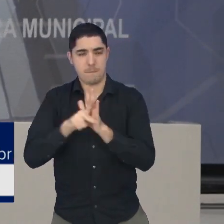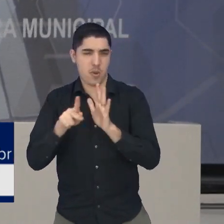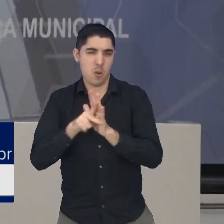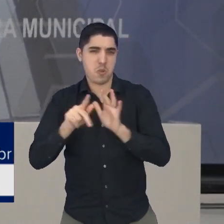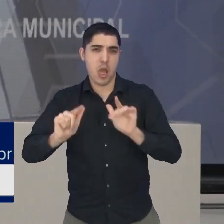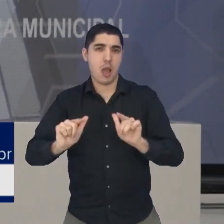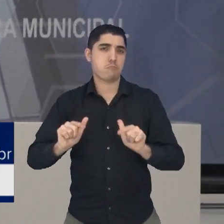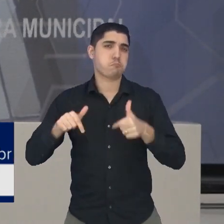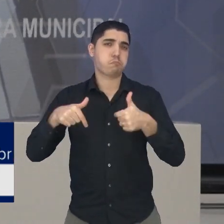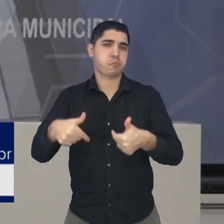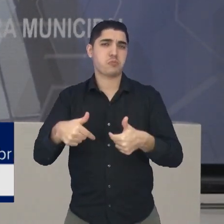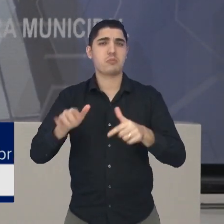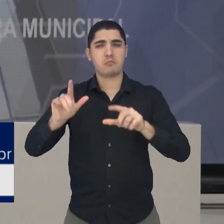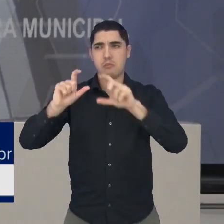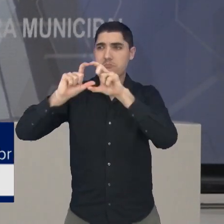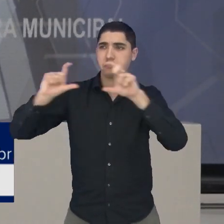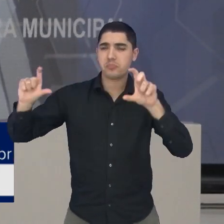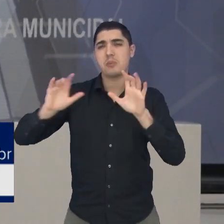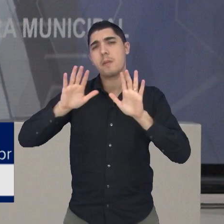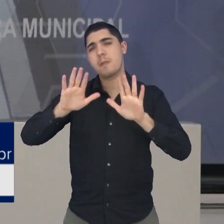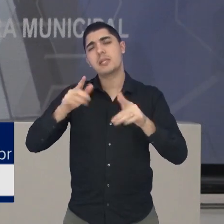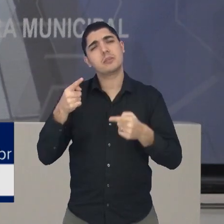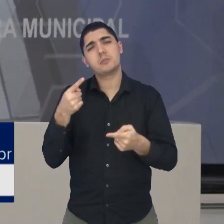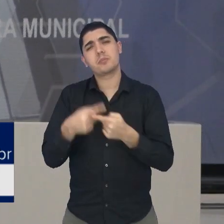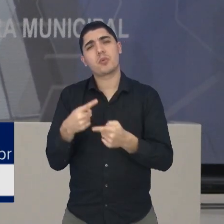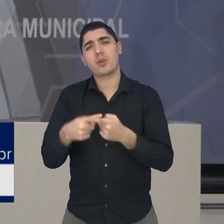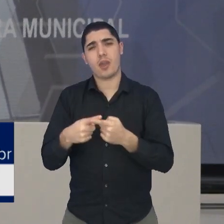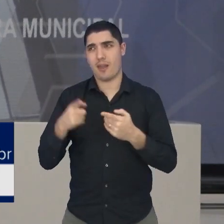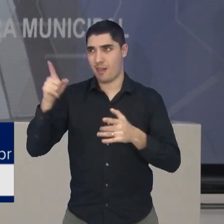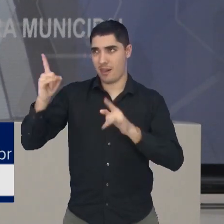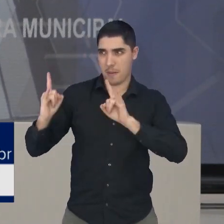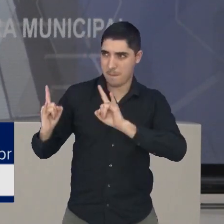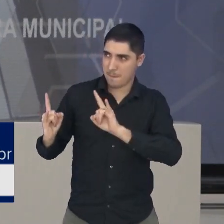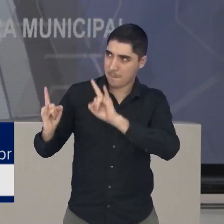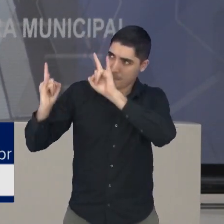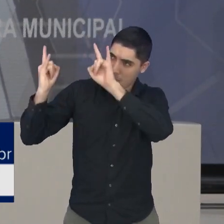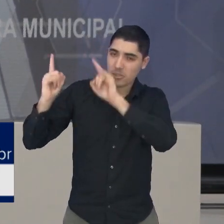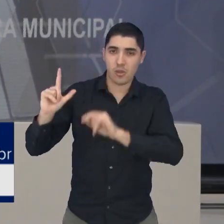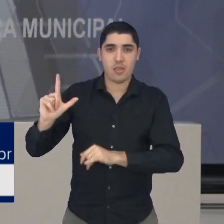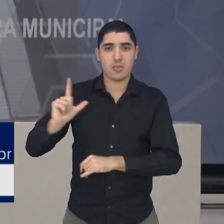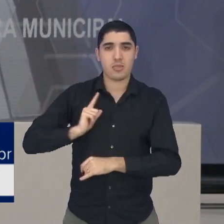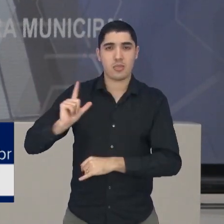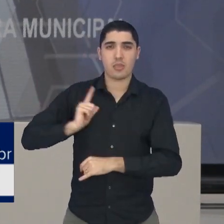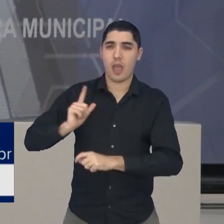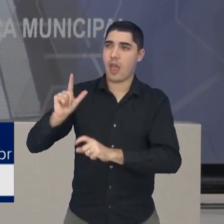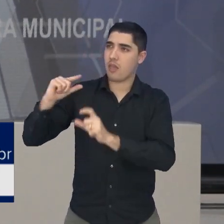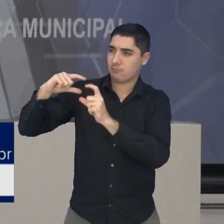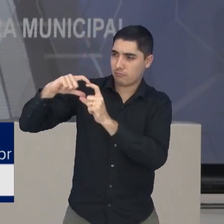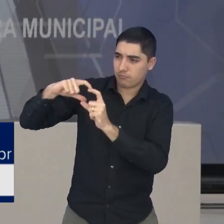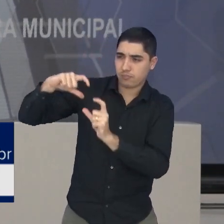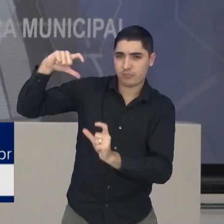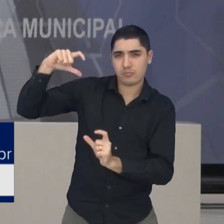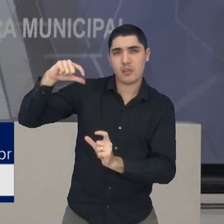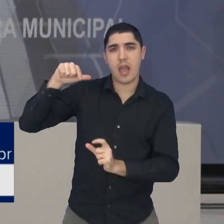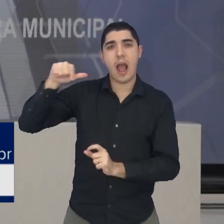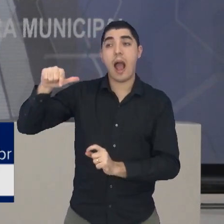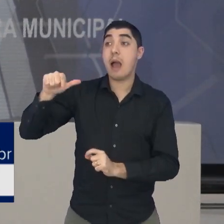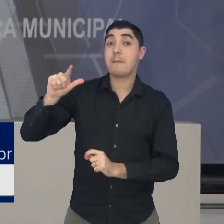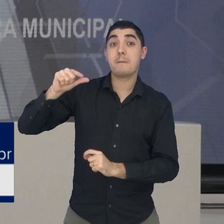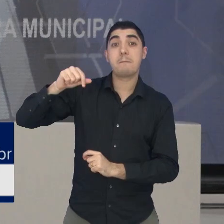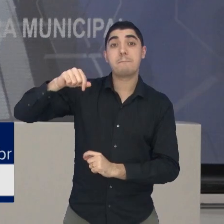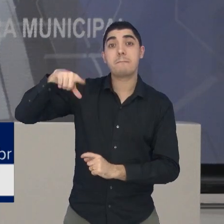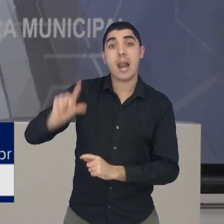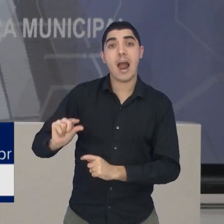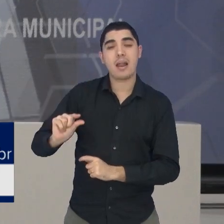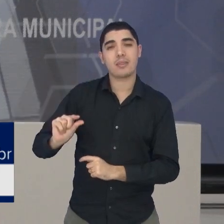se tem uma fachada ativa nos prédios, ele se torna, a taxa da outorga onerosa se torna mais barato? Porque